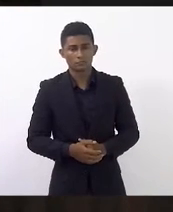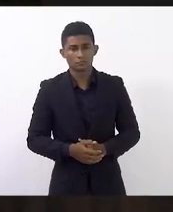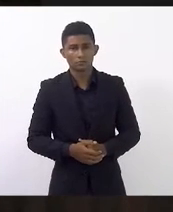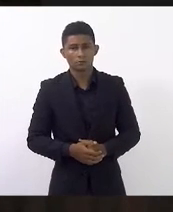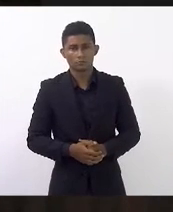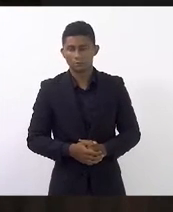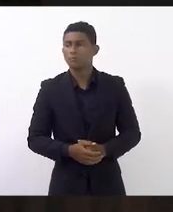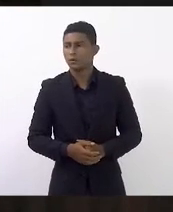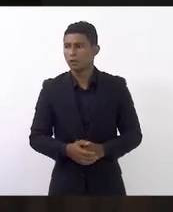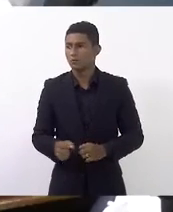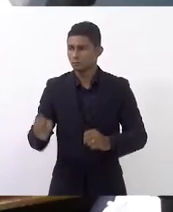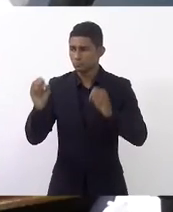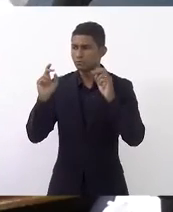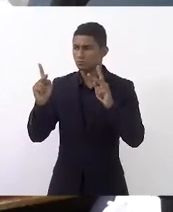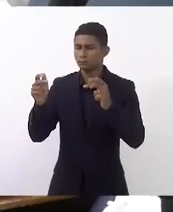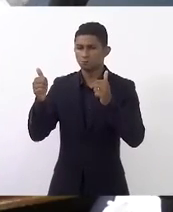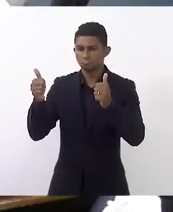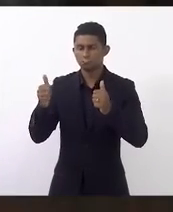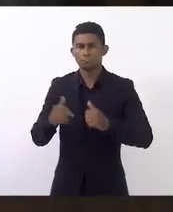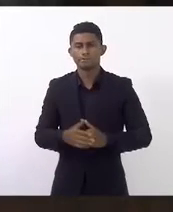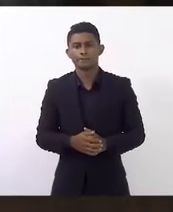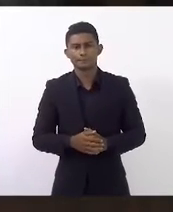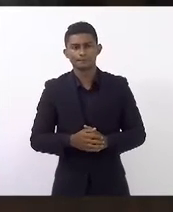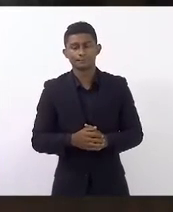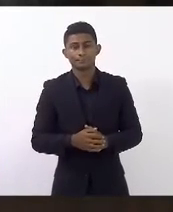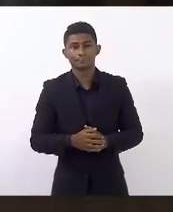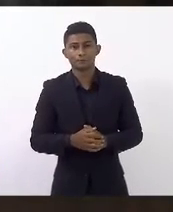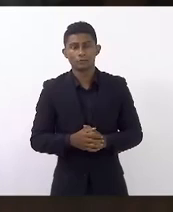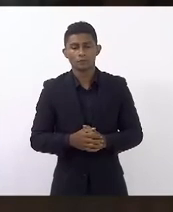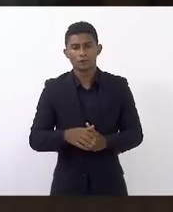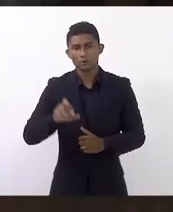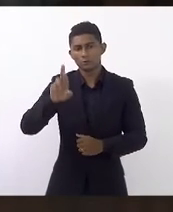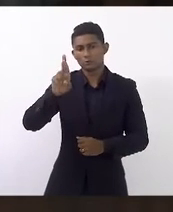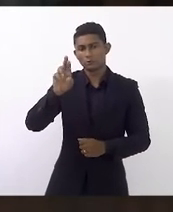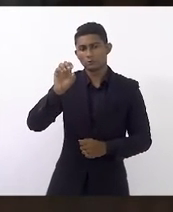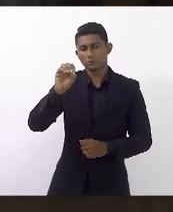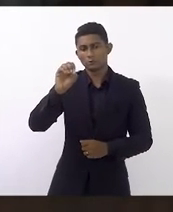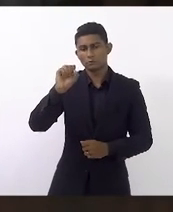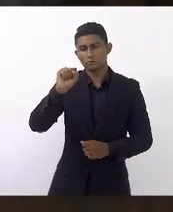deputado. Obrigado. Deputado Rosenberg Reis.